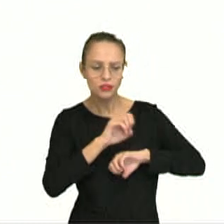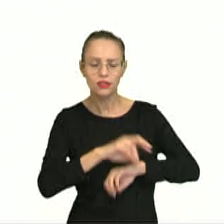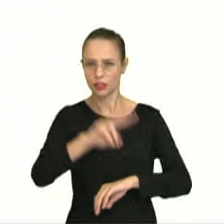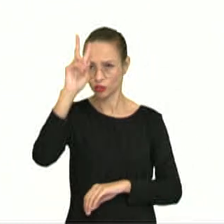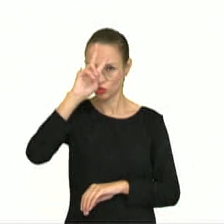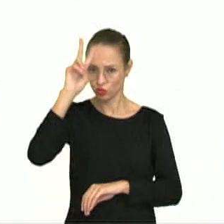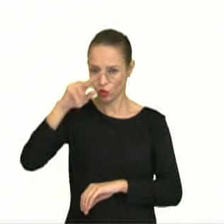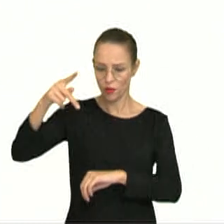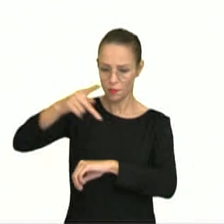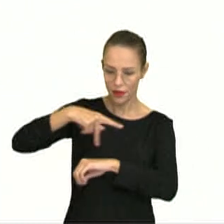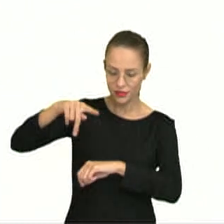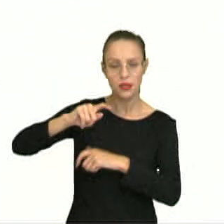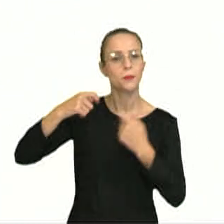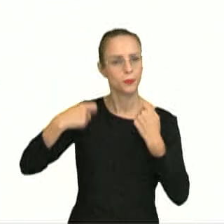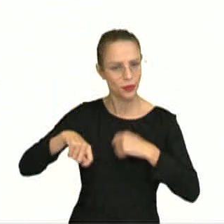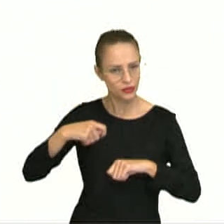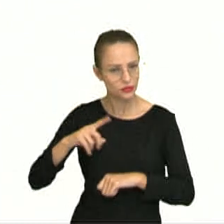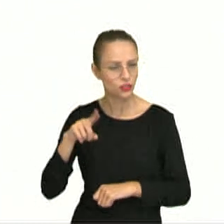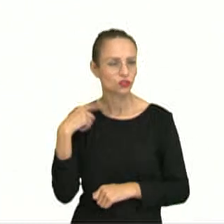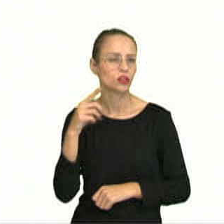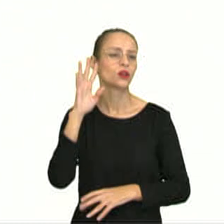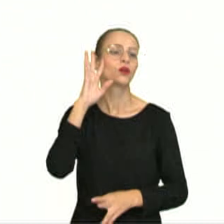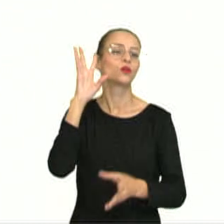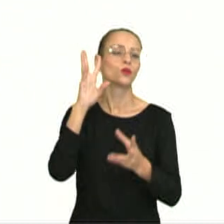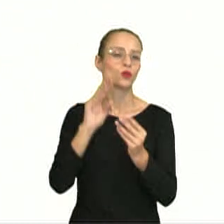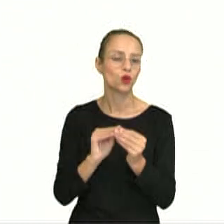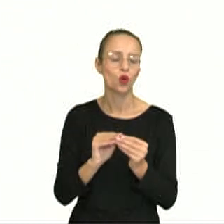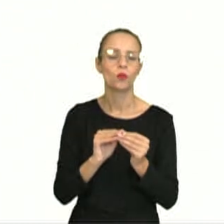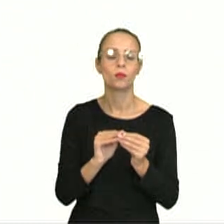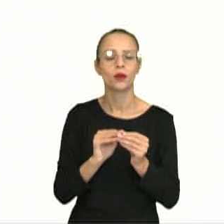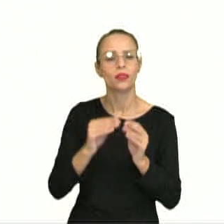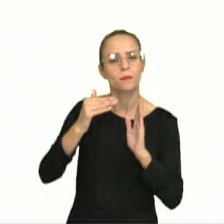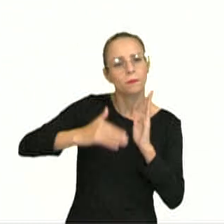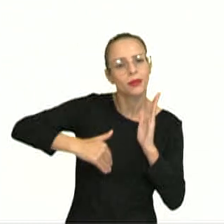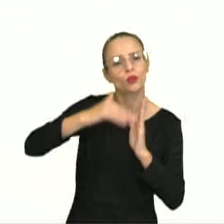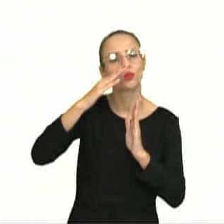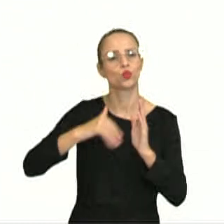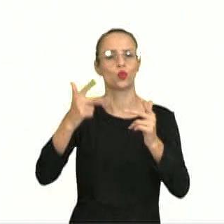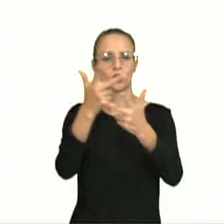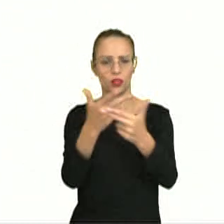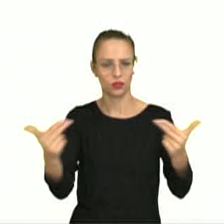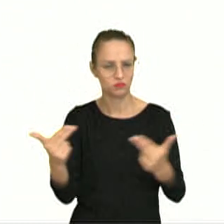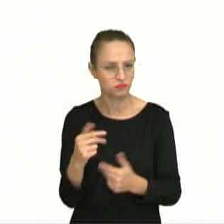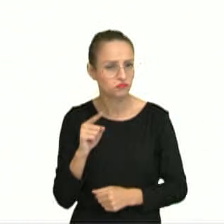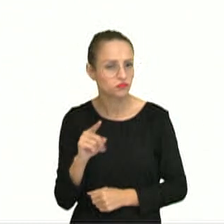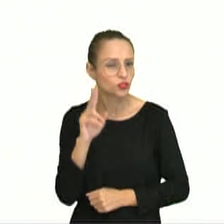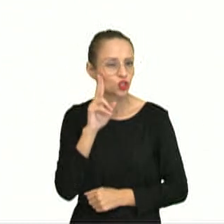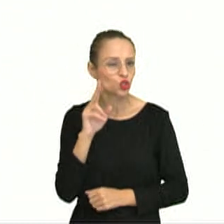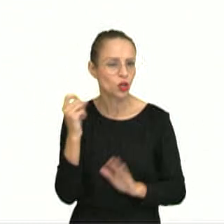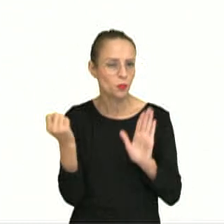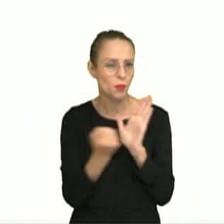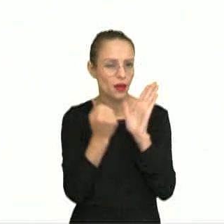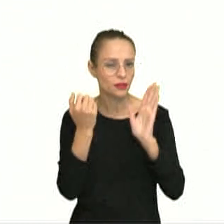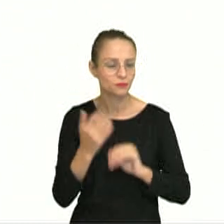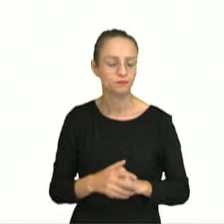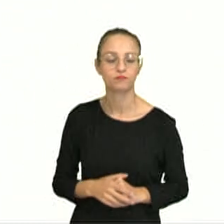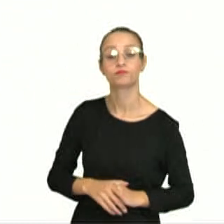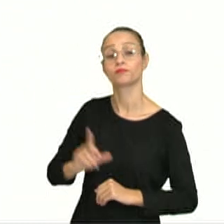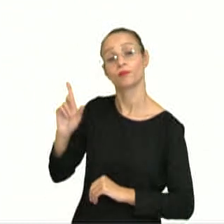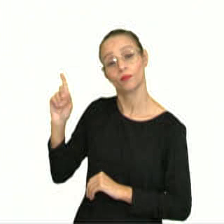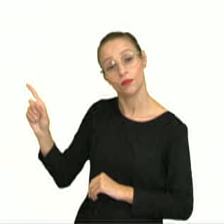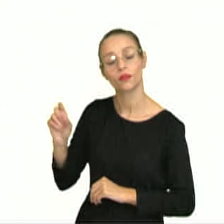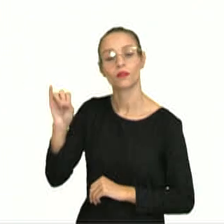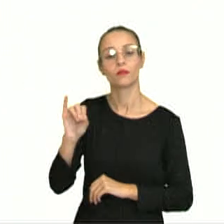é necessário que a gente compreenda as pinturas desses eventos históricos? Aqui a gente tem uma imagem que é